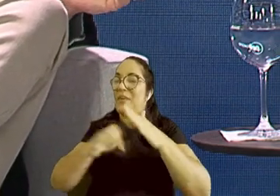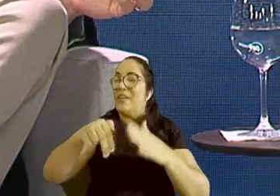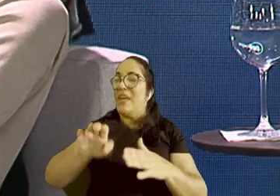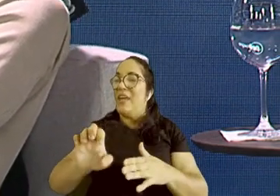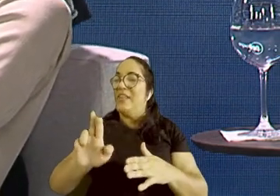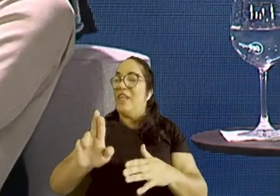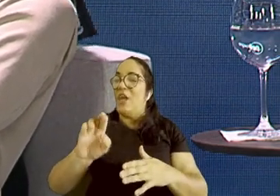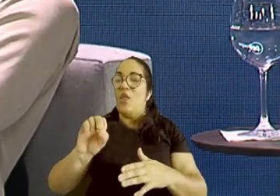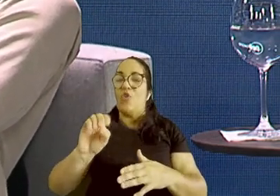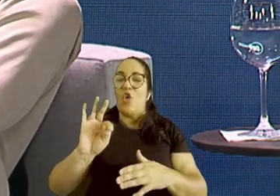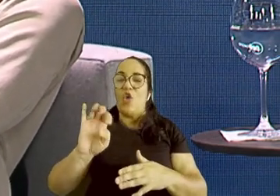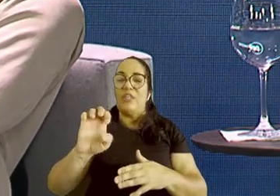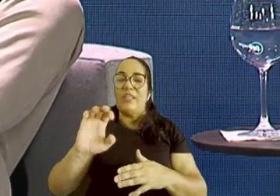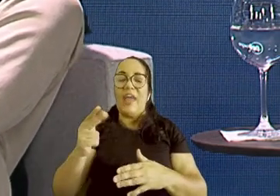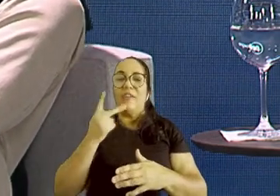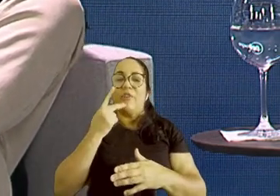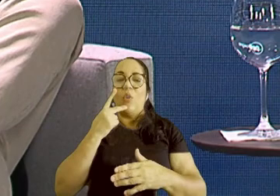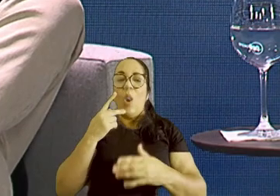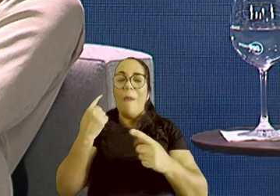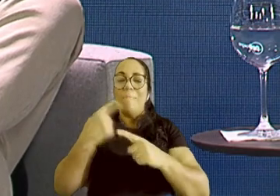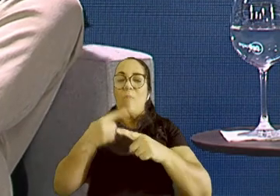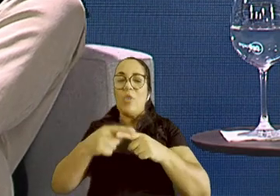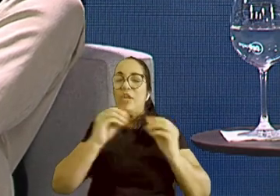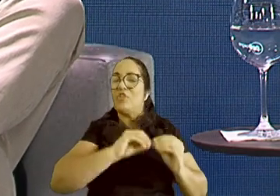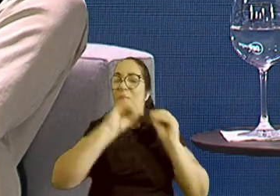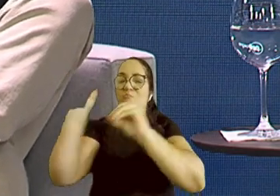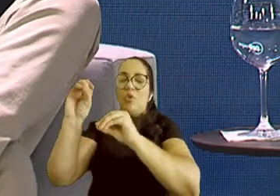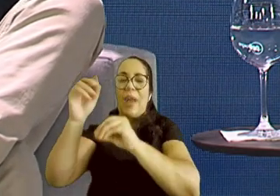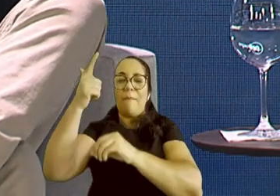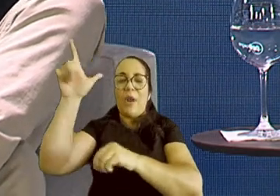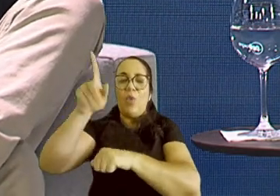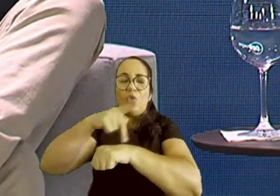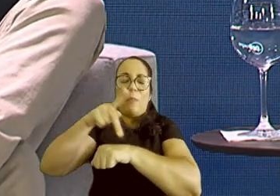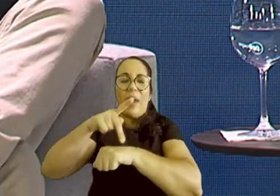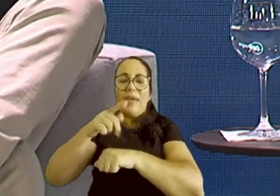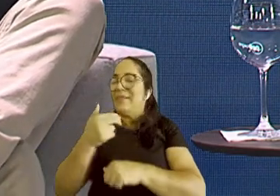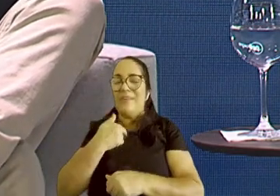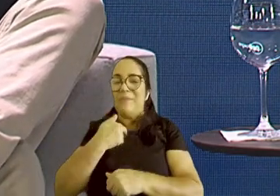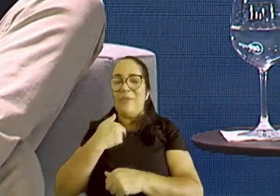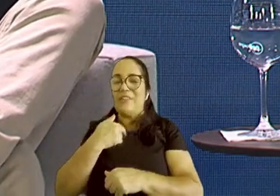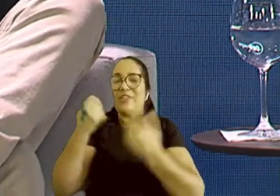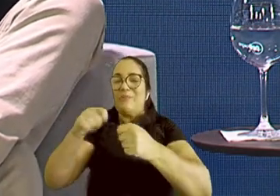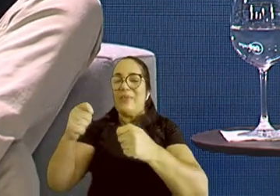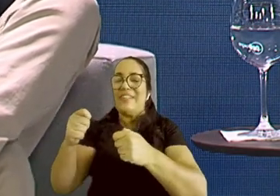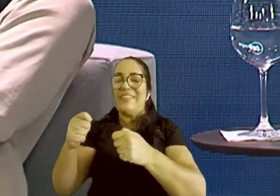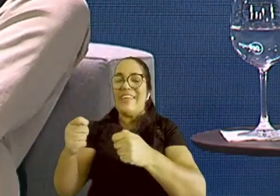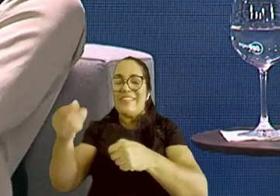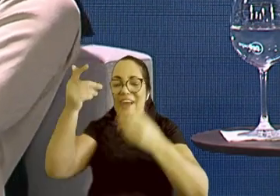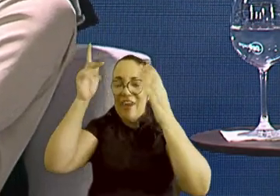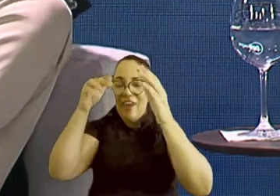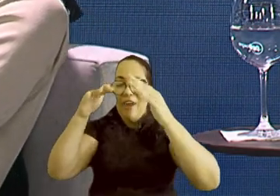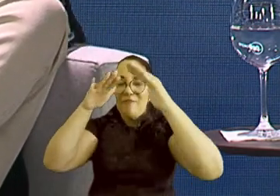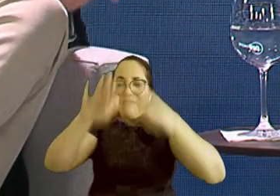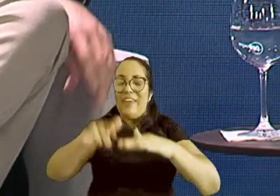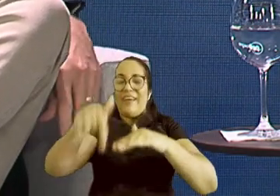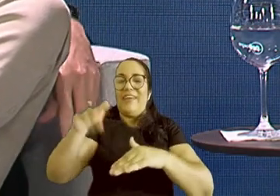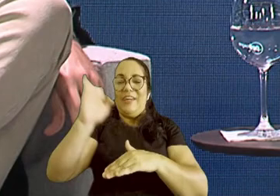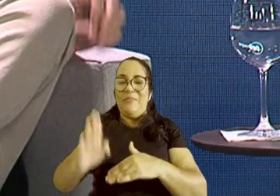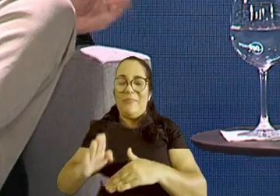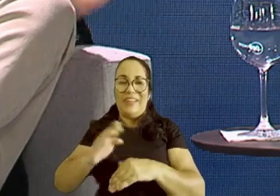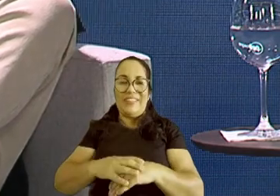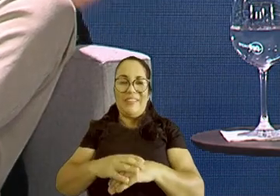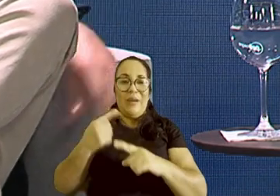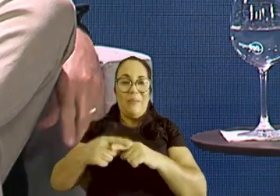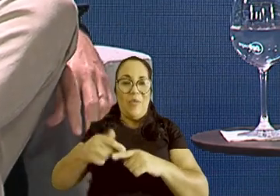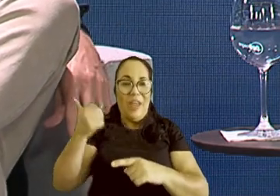se a gente tem uma oportunidade gigantesca a gente já tentou a gente pisou lá fora e falou opa aqui é outro jogo vamos realmente